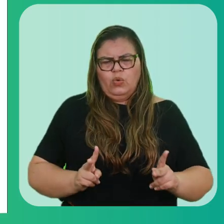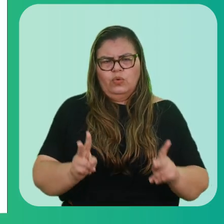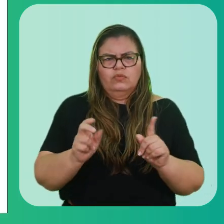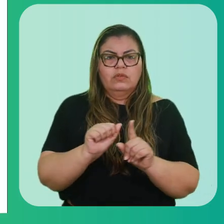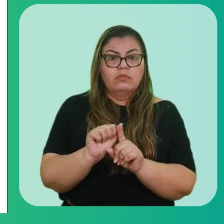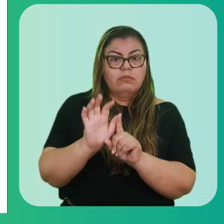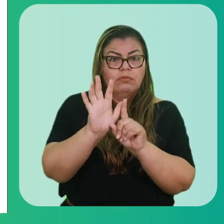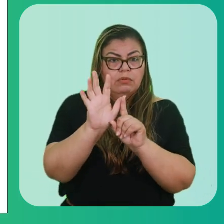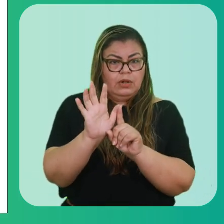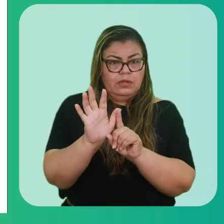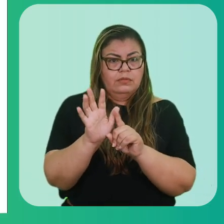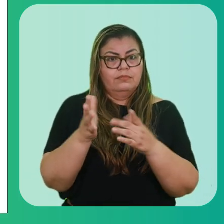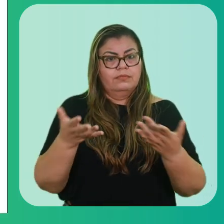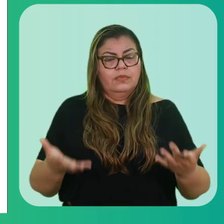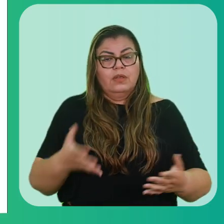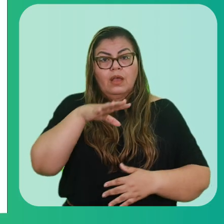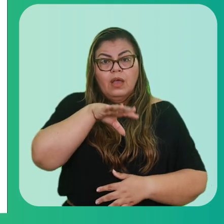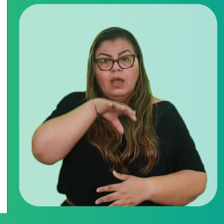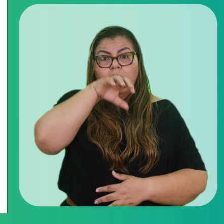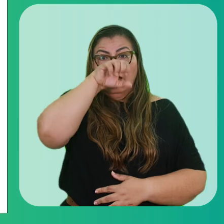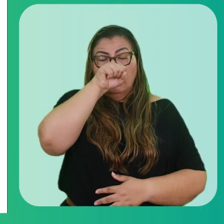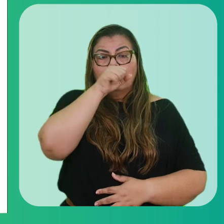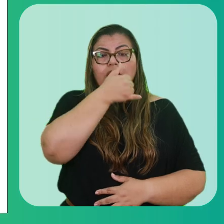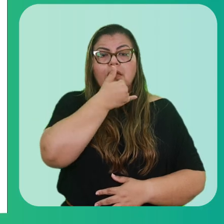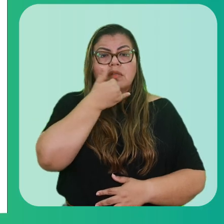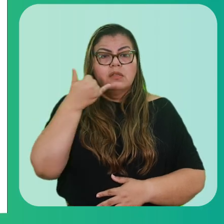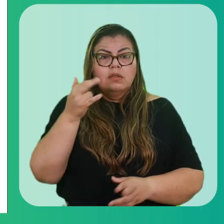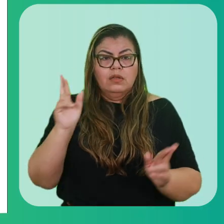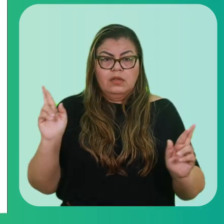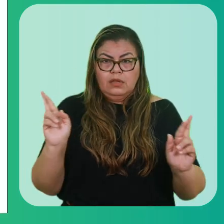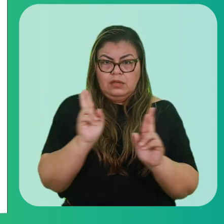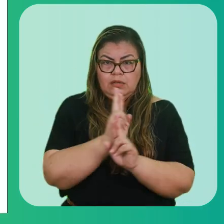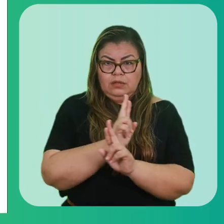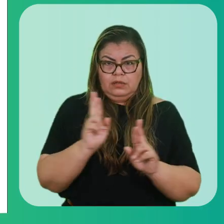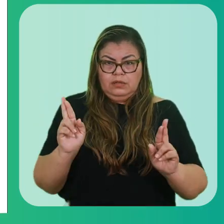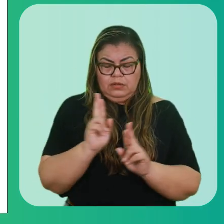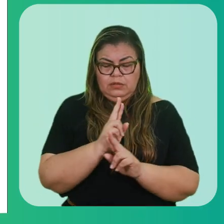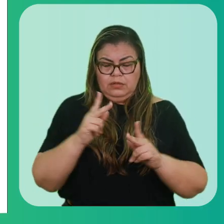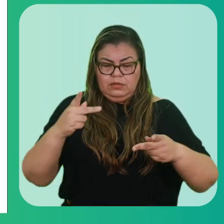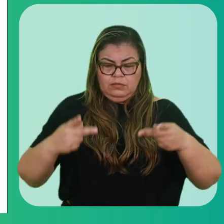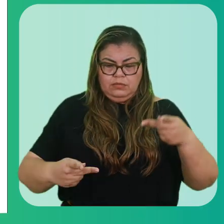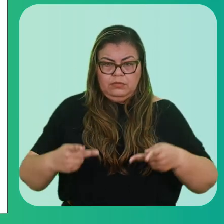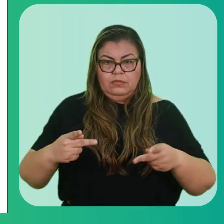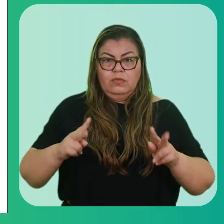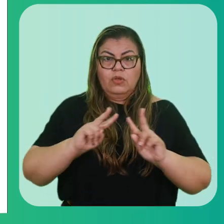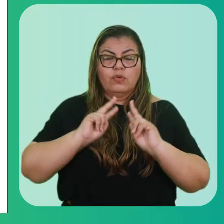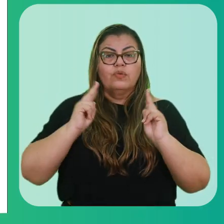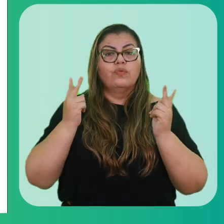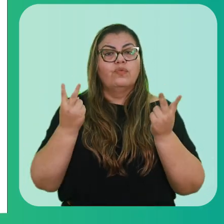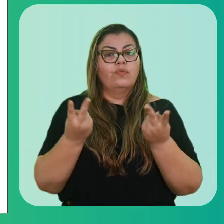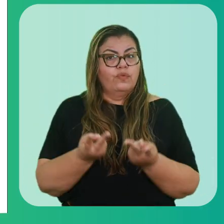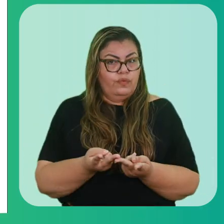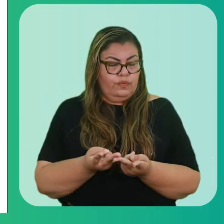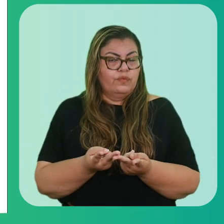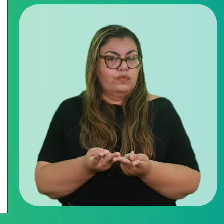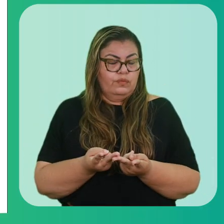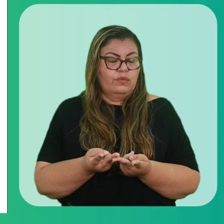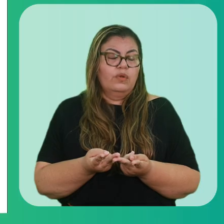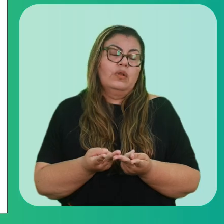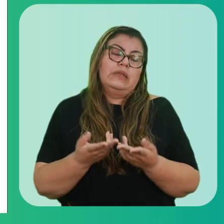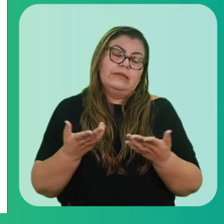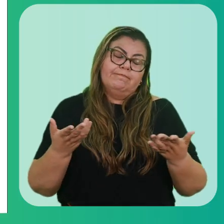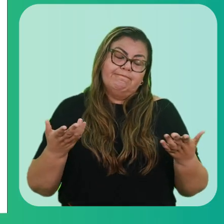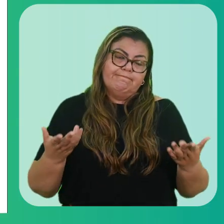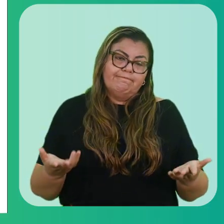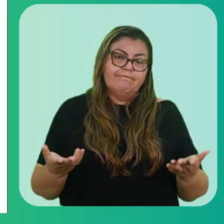universal dos gases. Respiração, portanto, depende da relação entre pressão e volume, porque nesse caso a